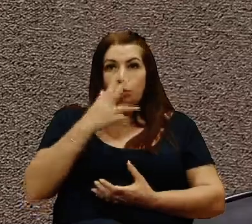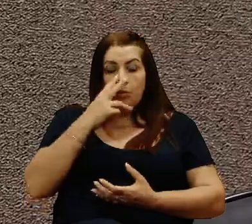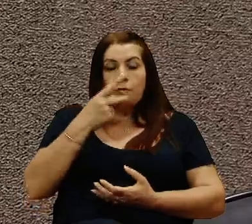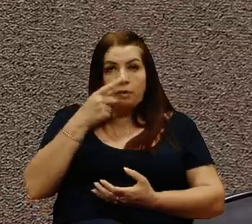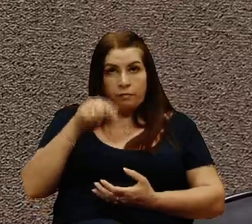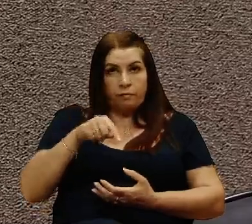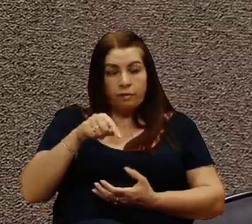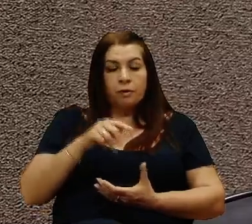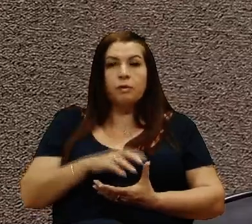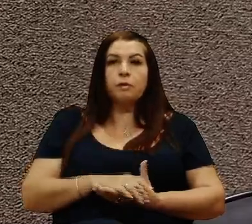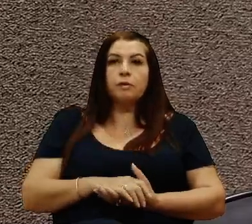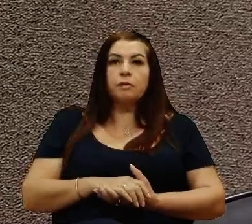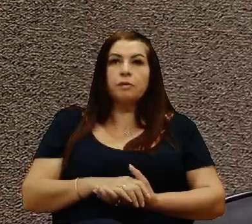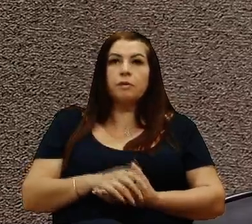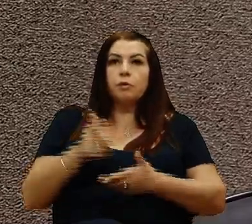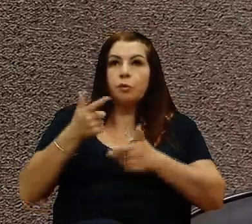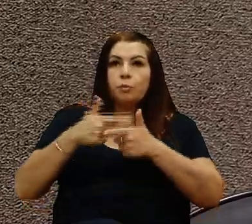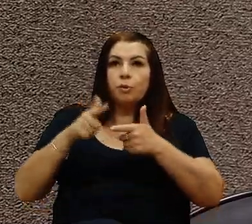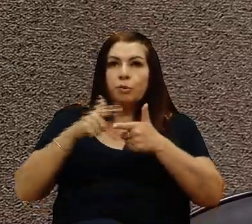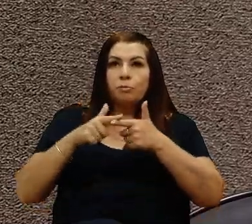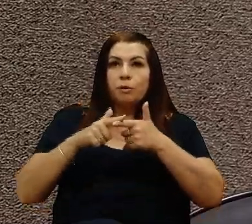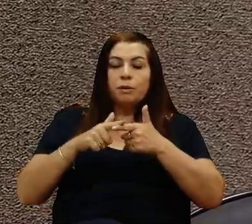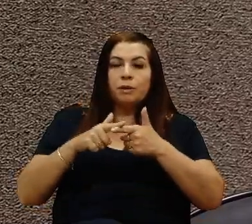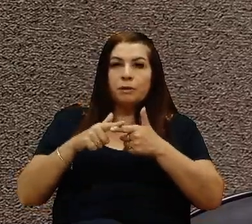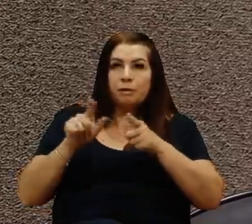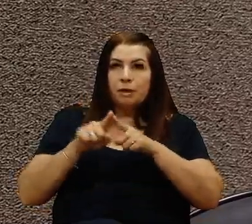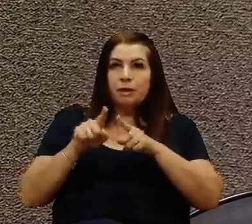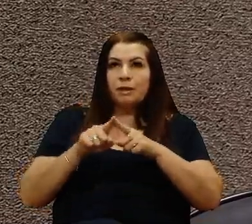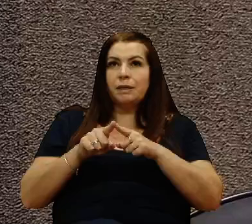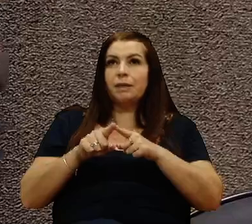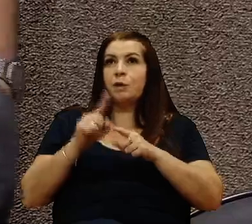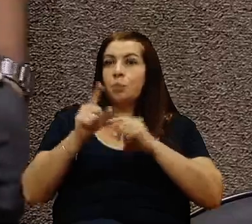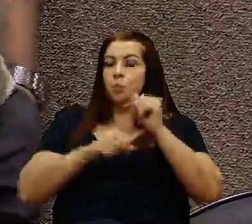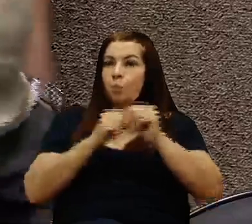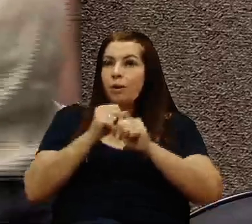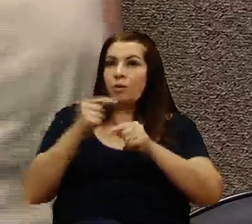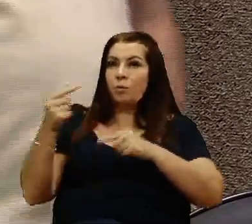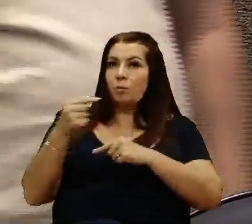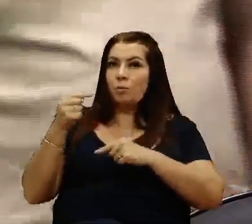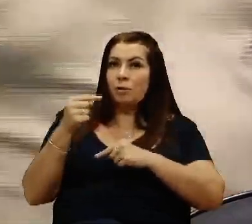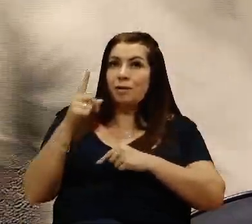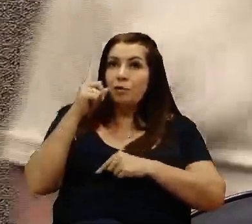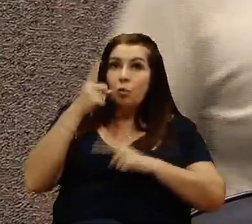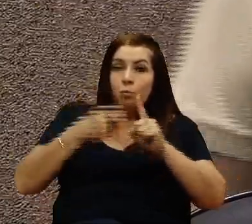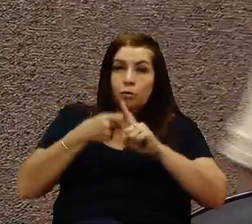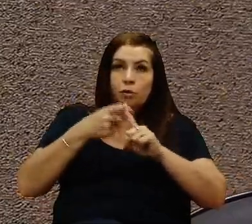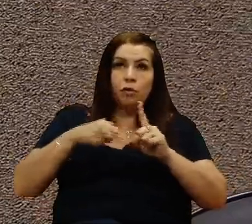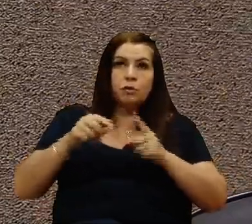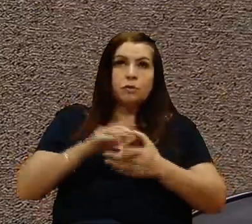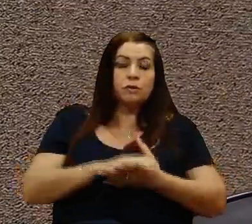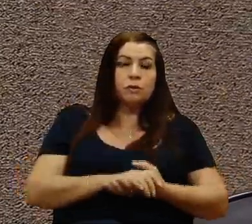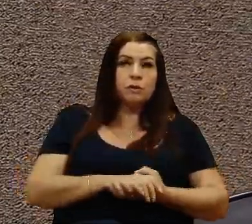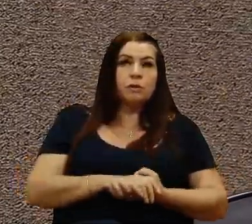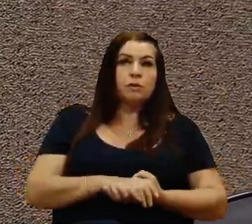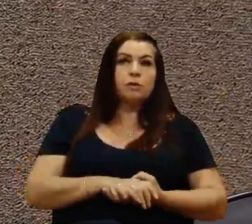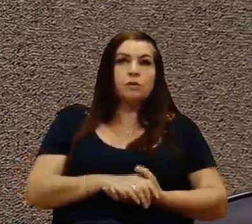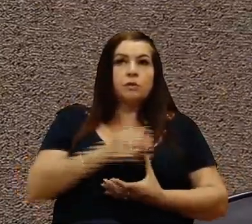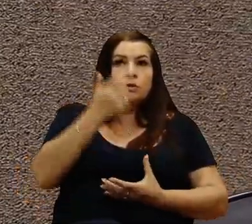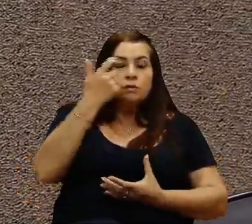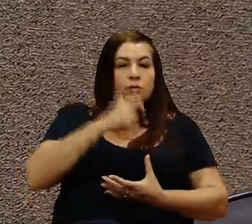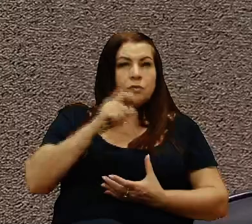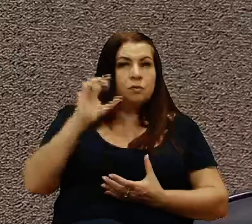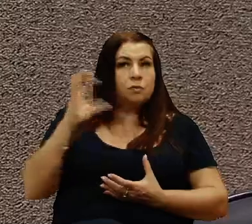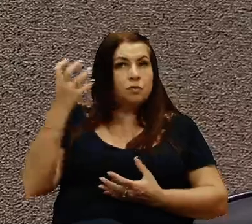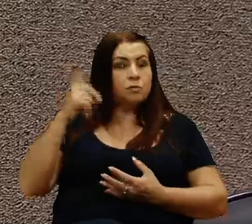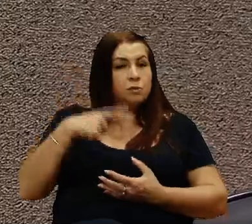o problema e o déficit que teve em 1 ano, agora teve num mês. Então, eu acho que soluções tem que ter. Uma